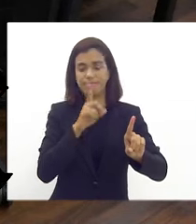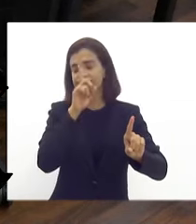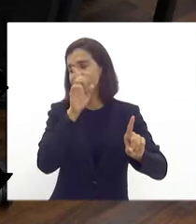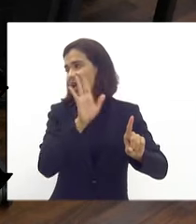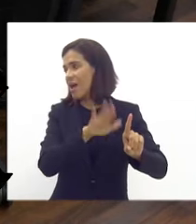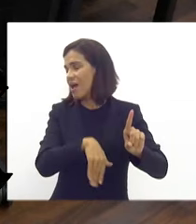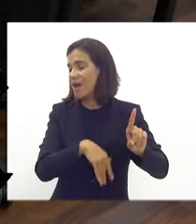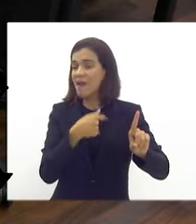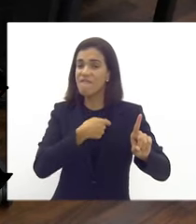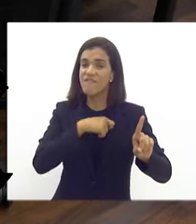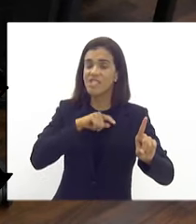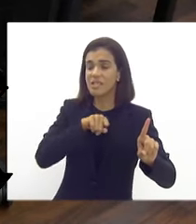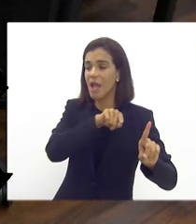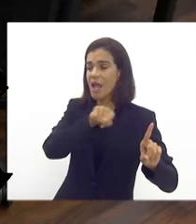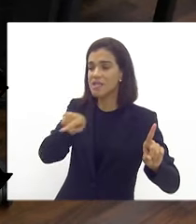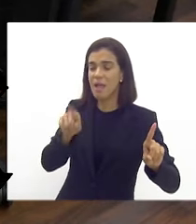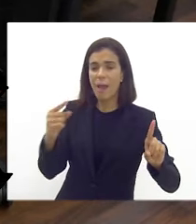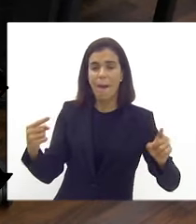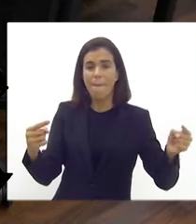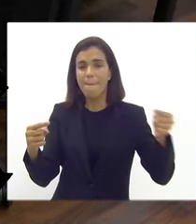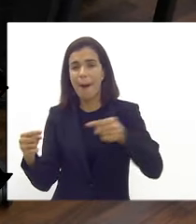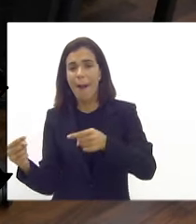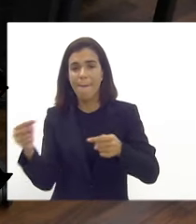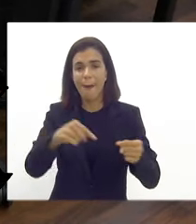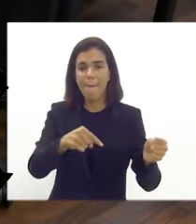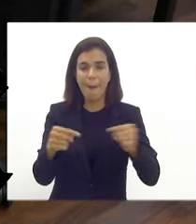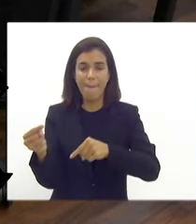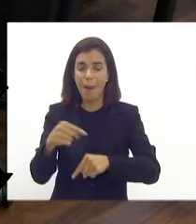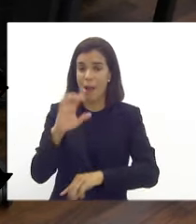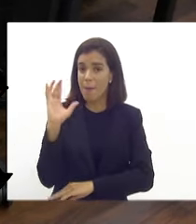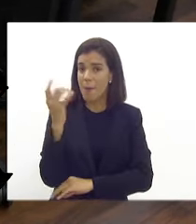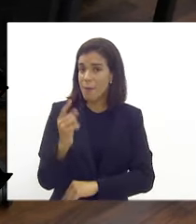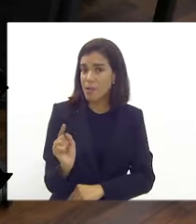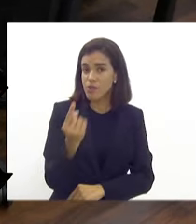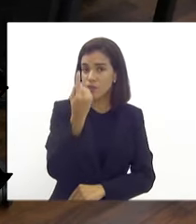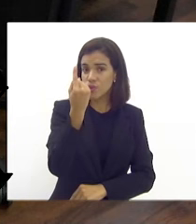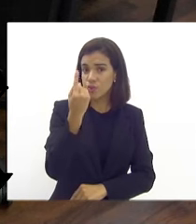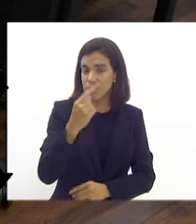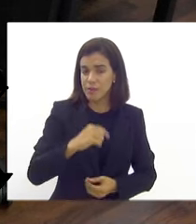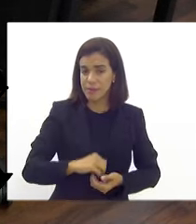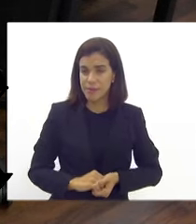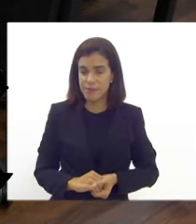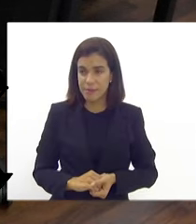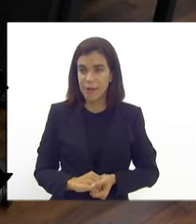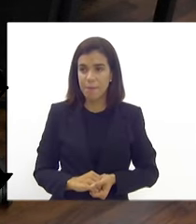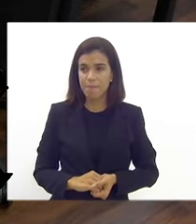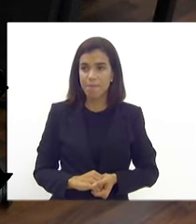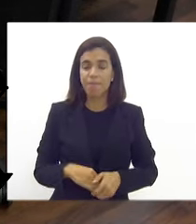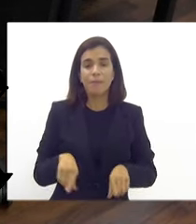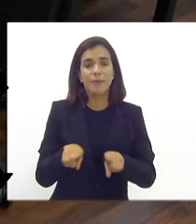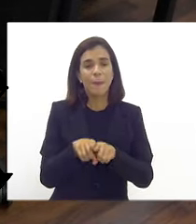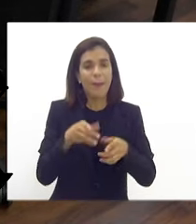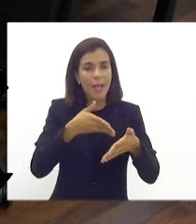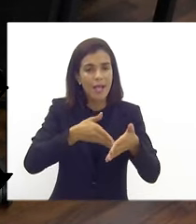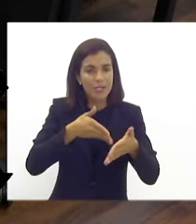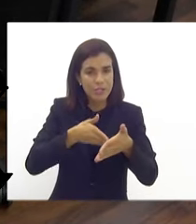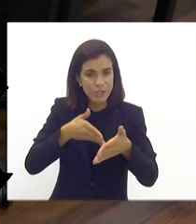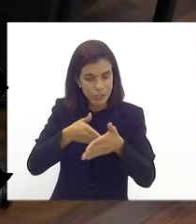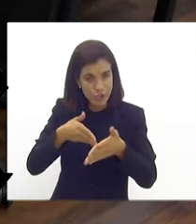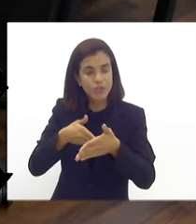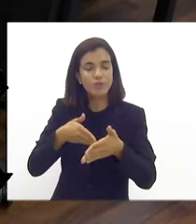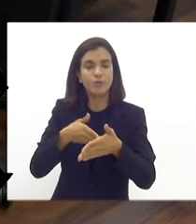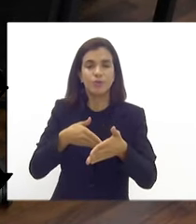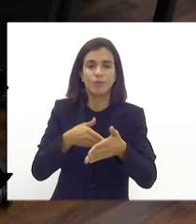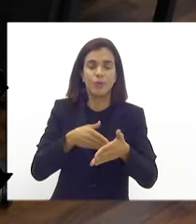quem tem que fiscalizar o órgão tal não existe isso o meio ambiente é único todavia a restrição posterior imposta a prevalência do